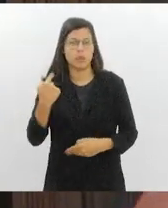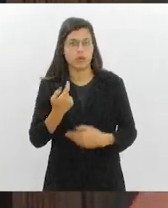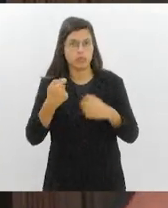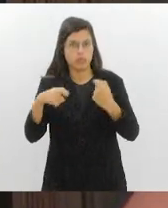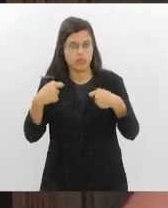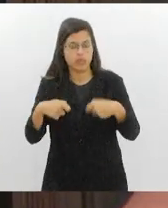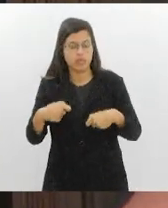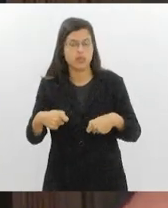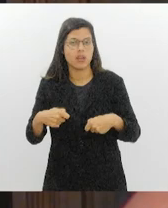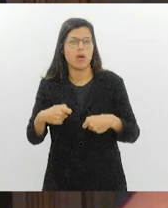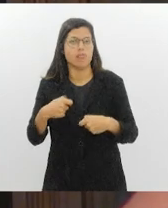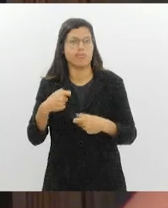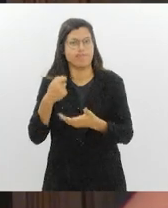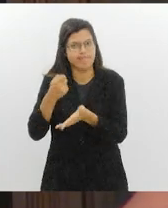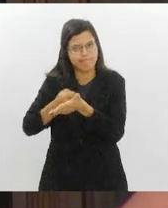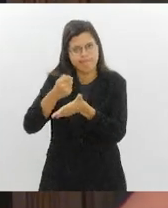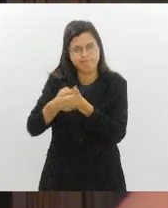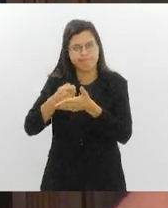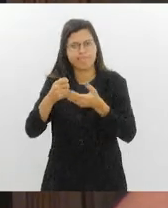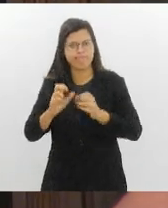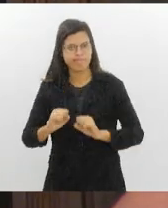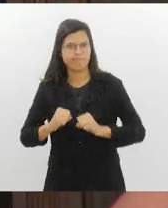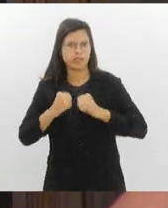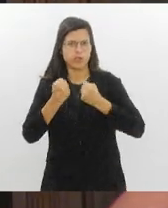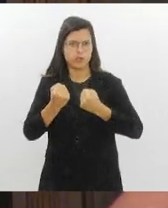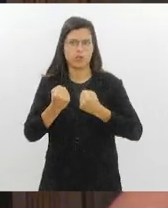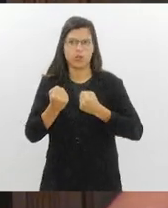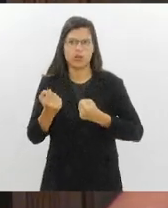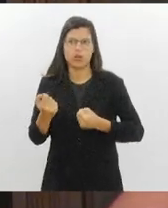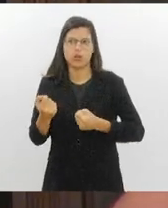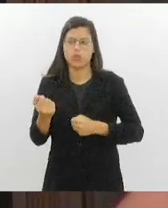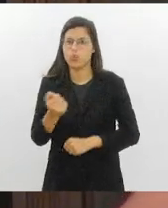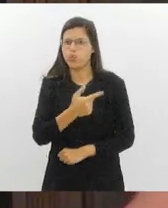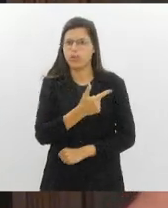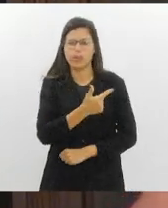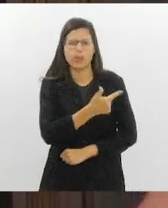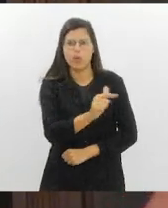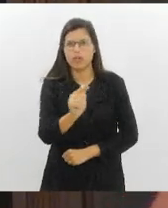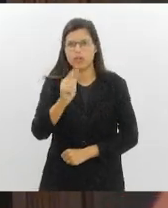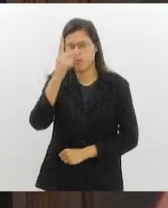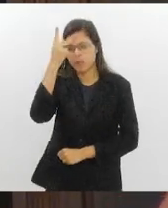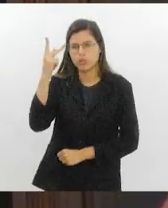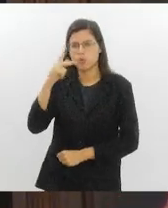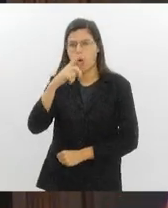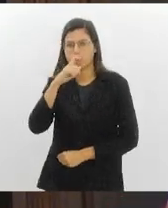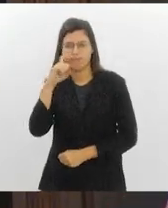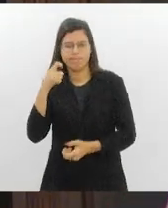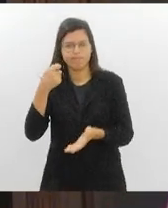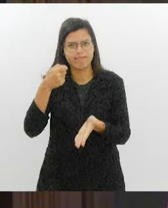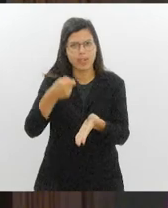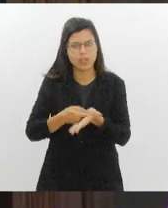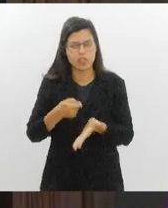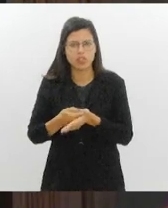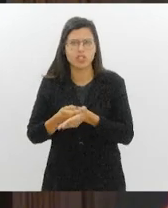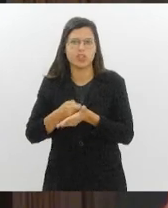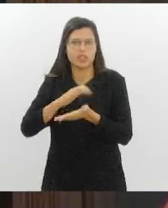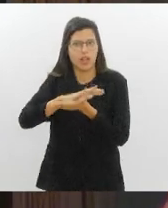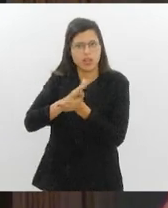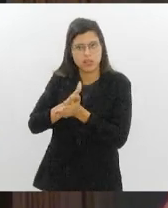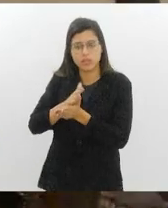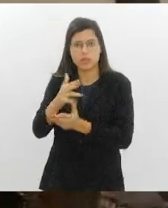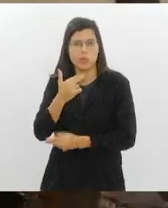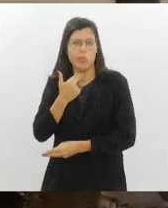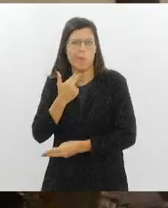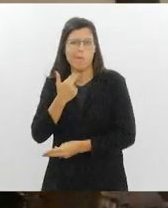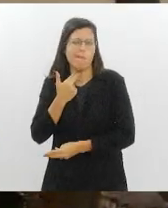mais insistente e persistente que os poluidores, os machistas, os racistas. A gente não pode dar mole para